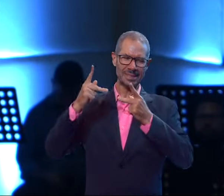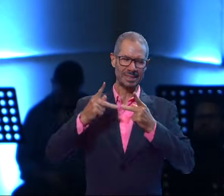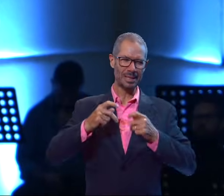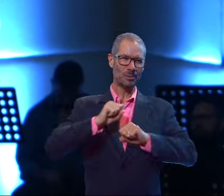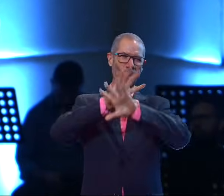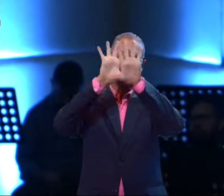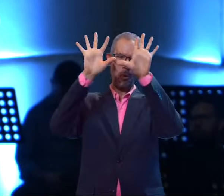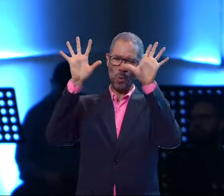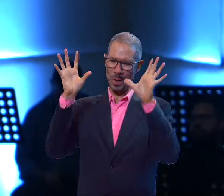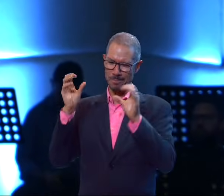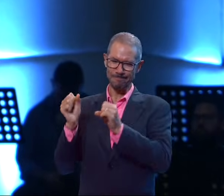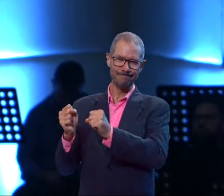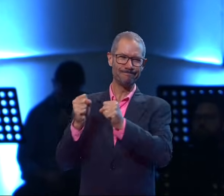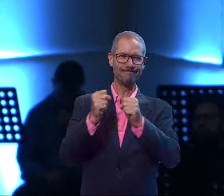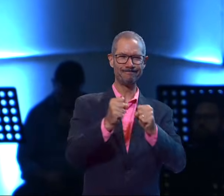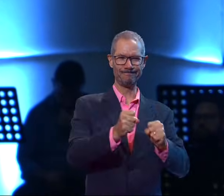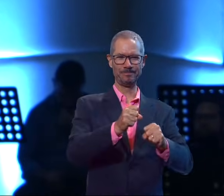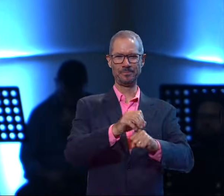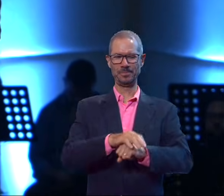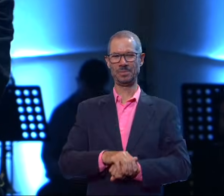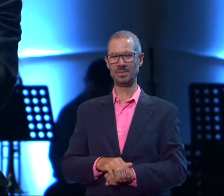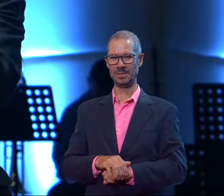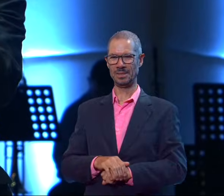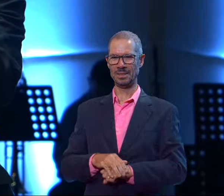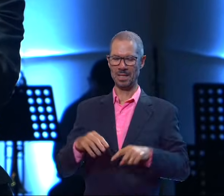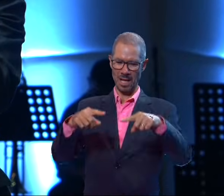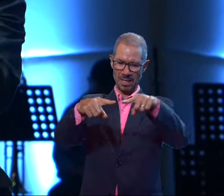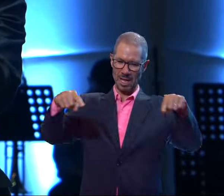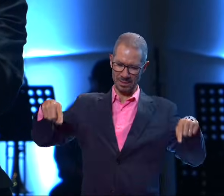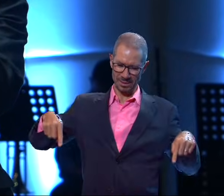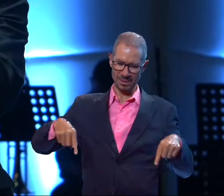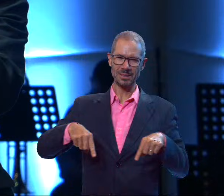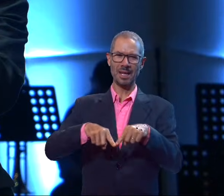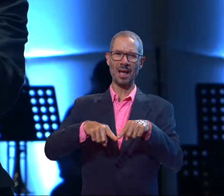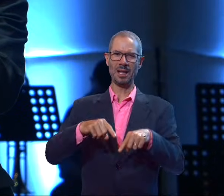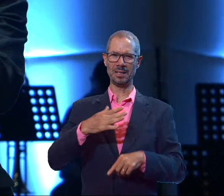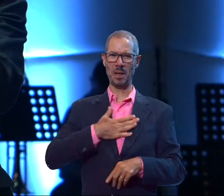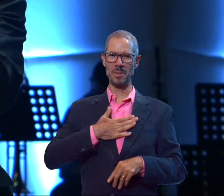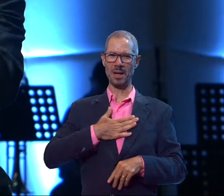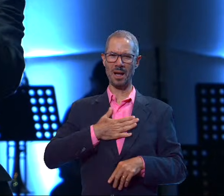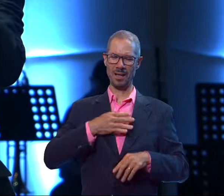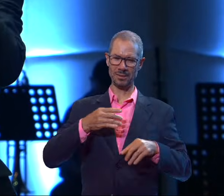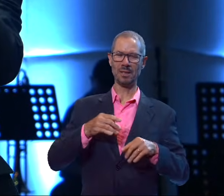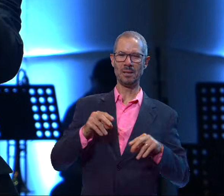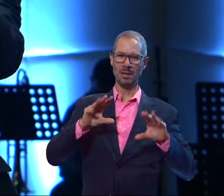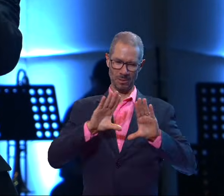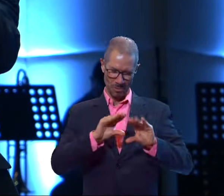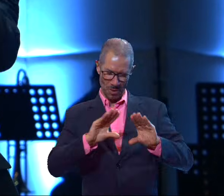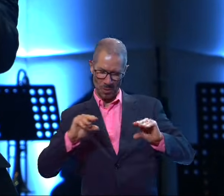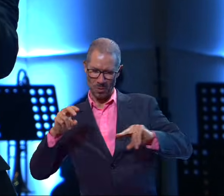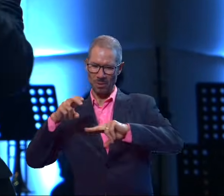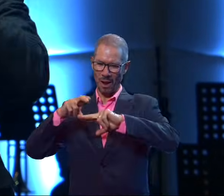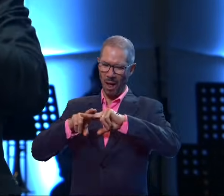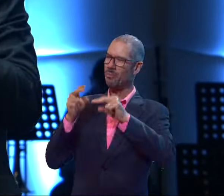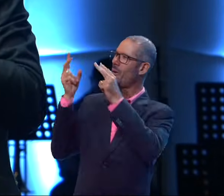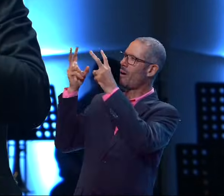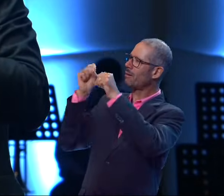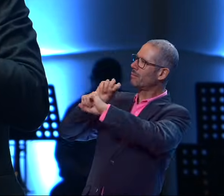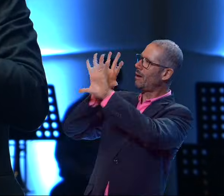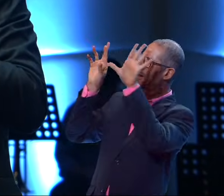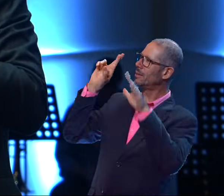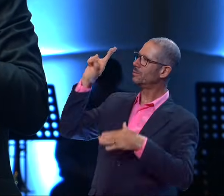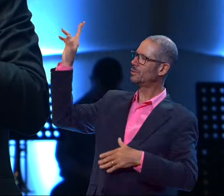e poder. Na sala da minha casa, eu tenho visto a glória do Senhor com